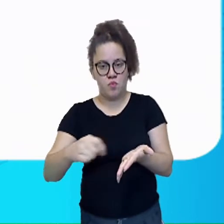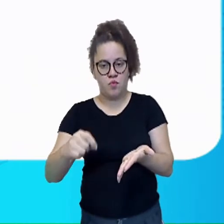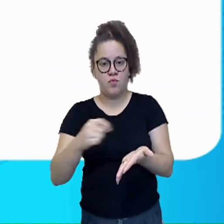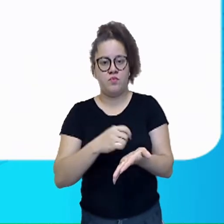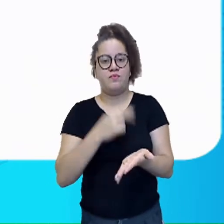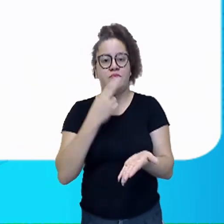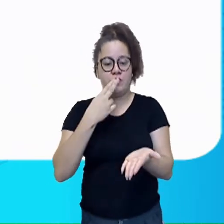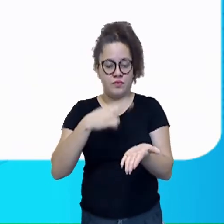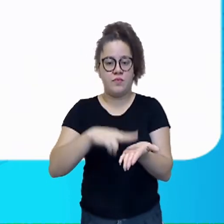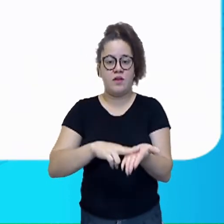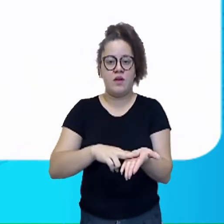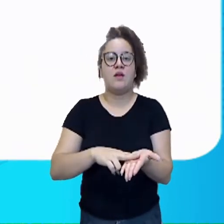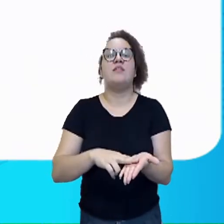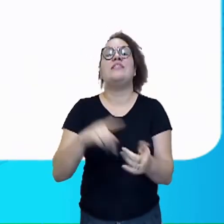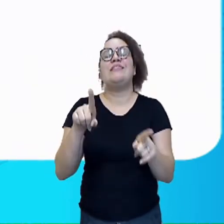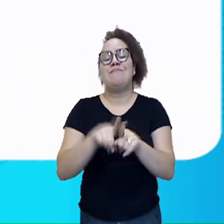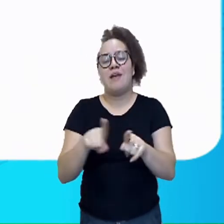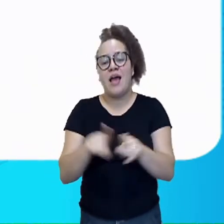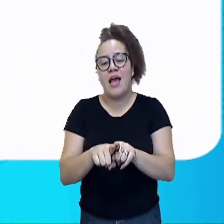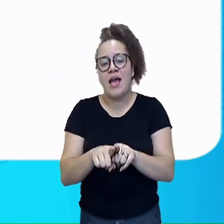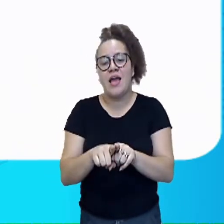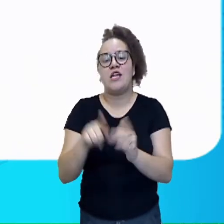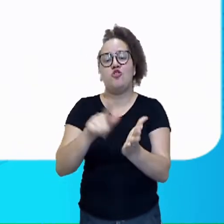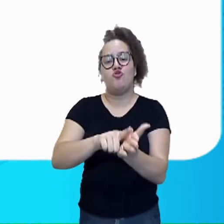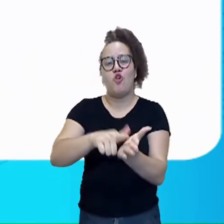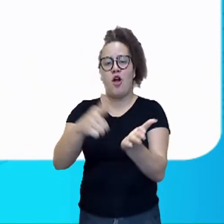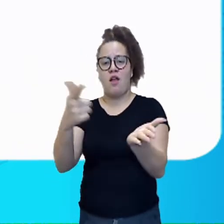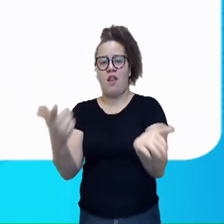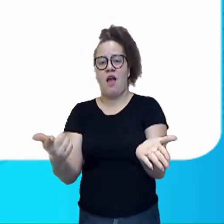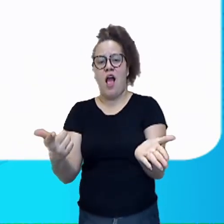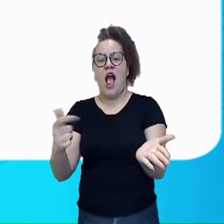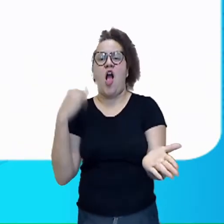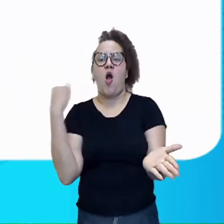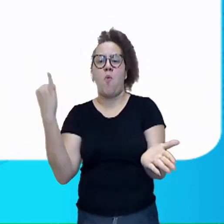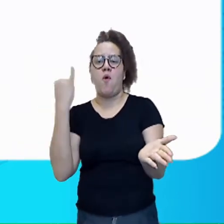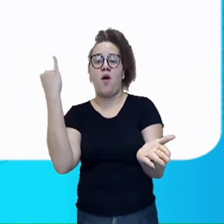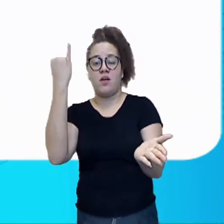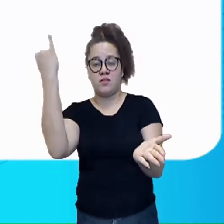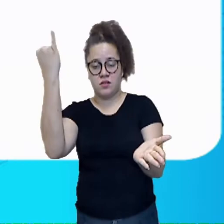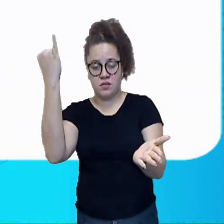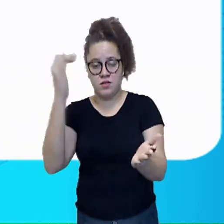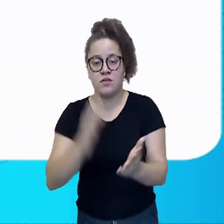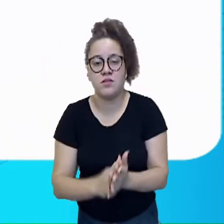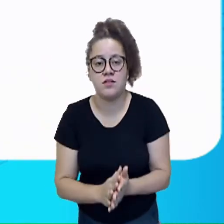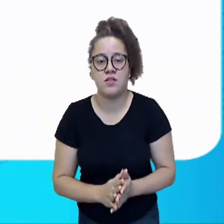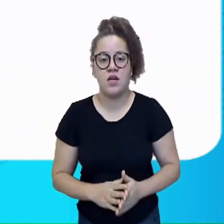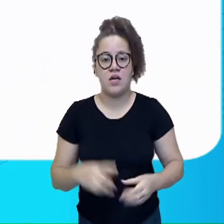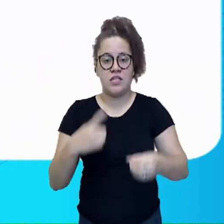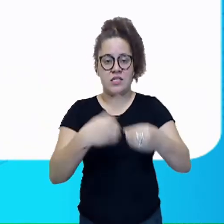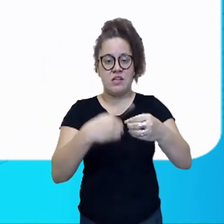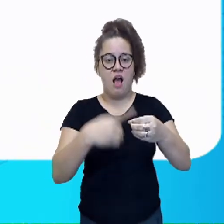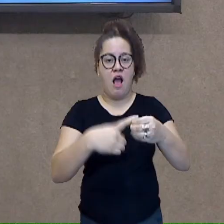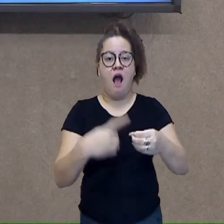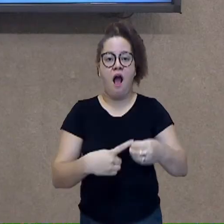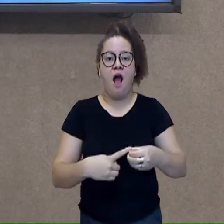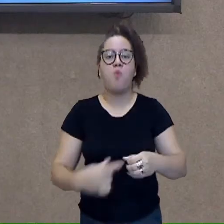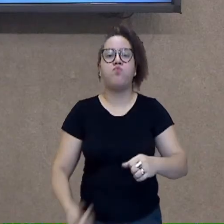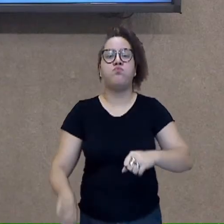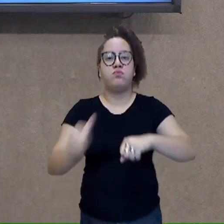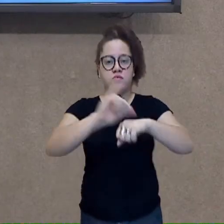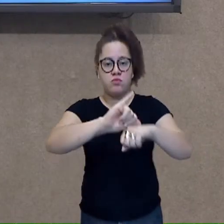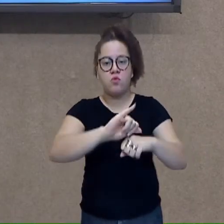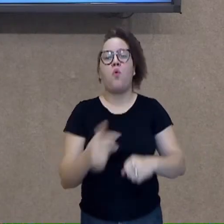da carta, mas também temos o jornal, que é um meio de comunicação muito importante, que ainda nas grandes cidades continua